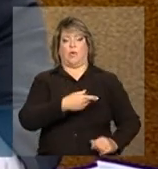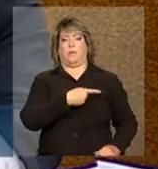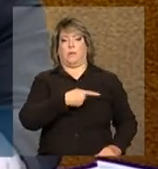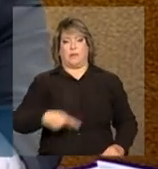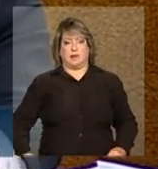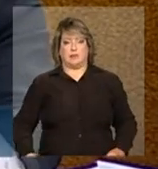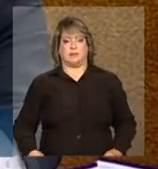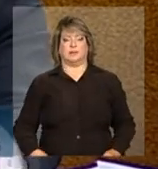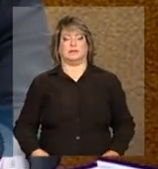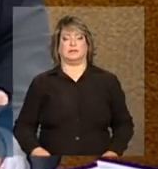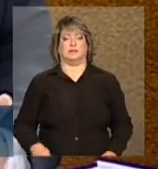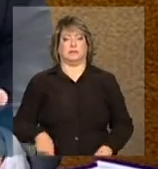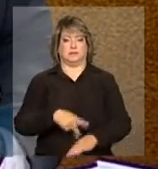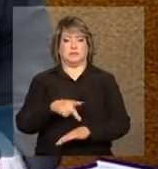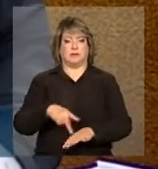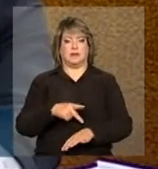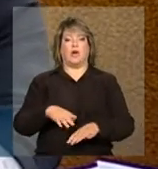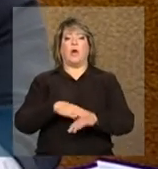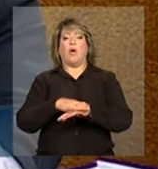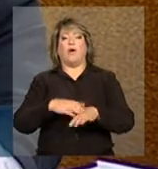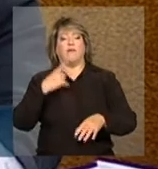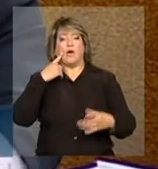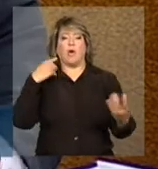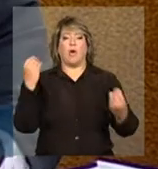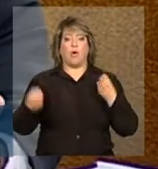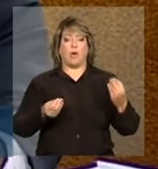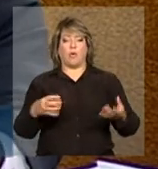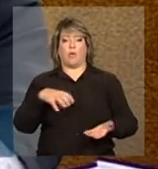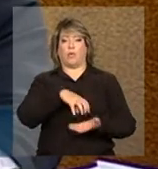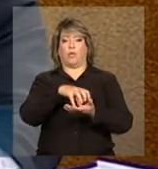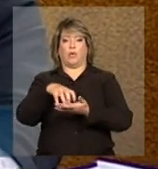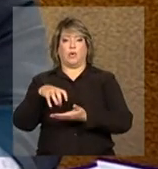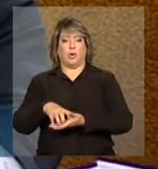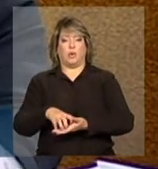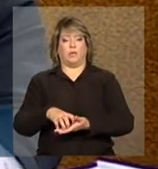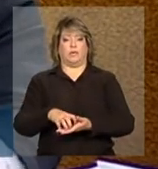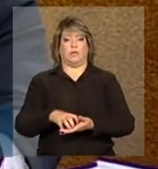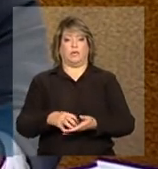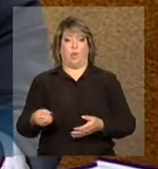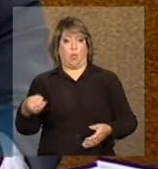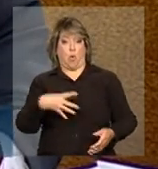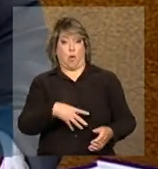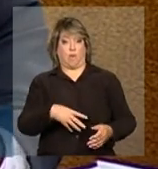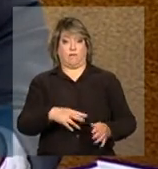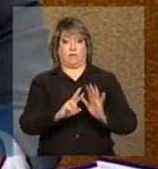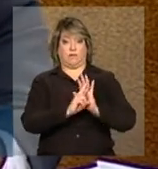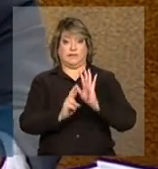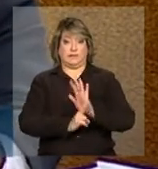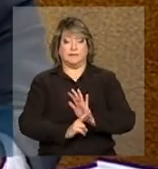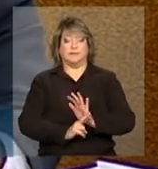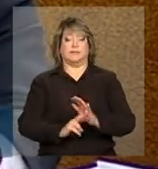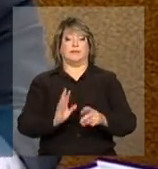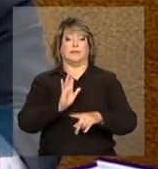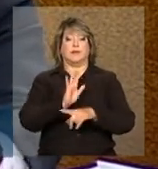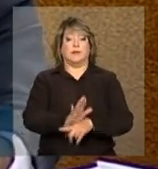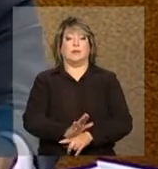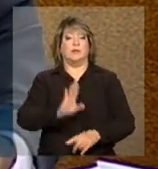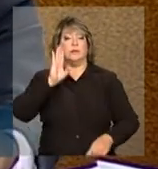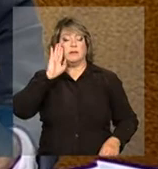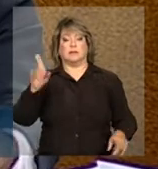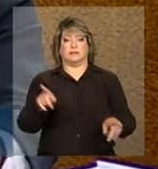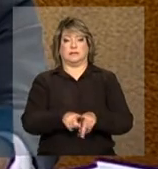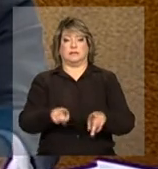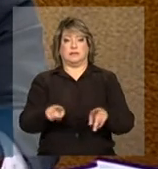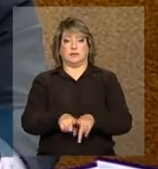aprovação de algumas e rejeição de outras, de um conjunto de medidas que também atendem